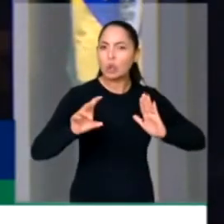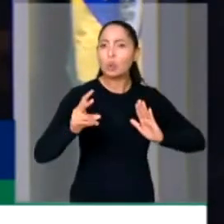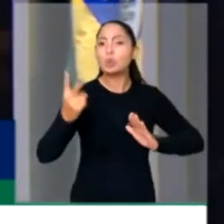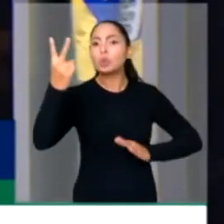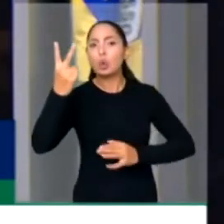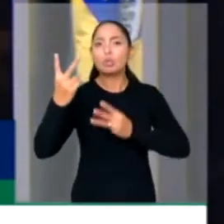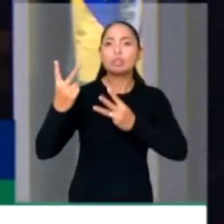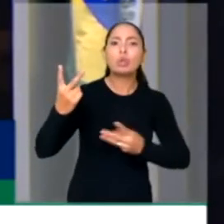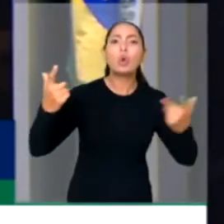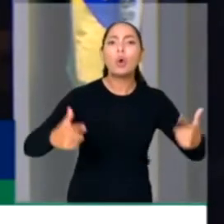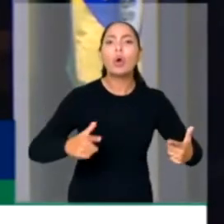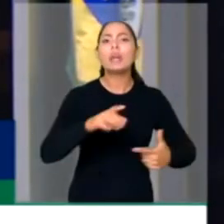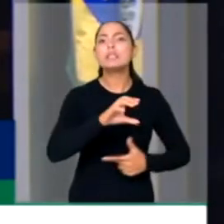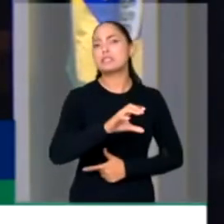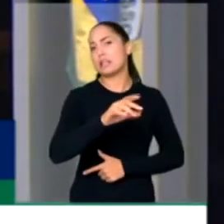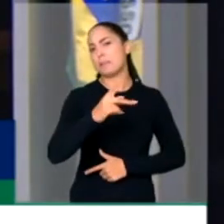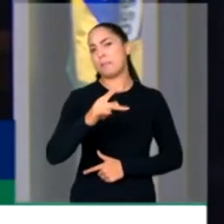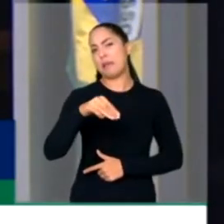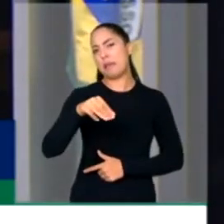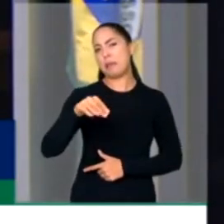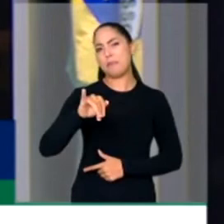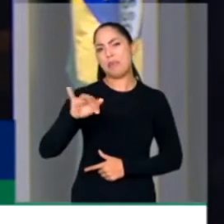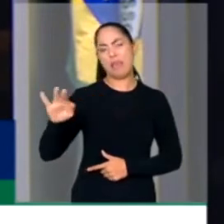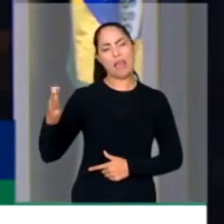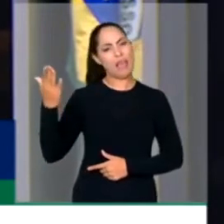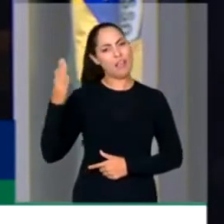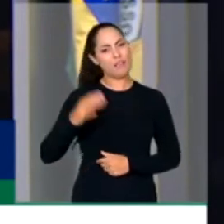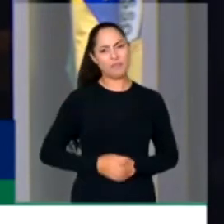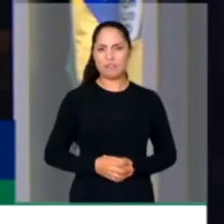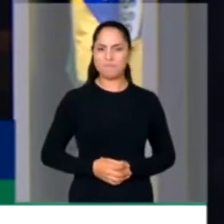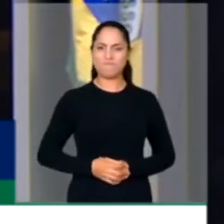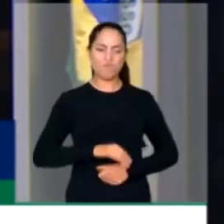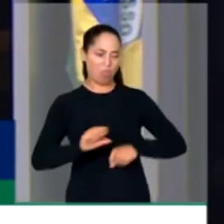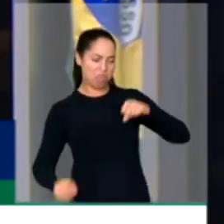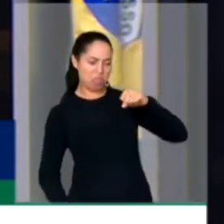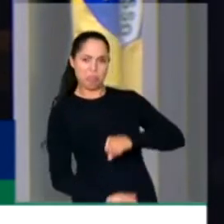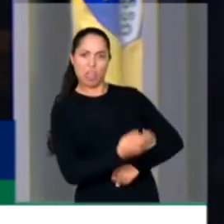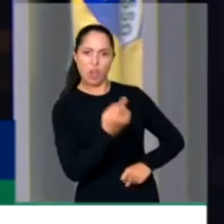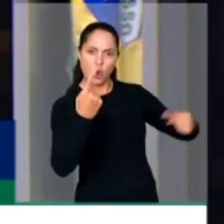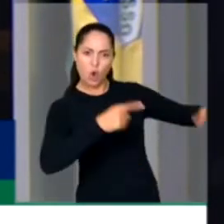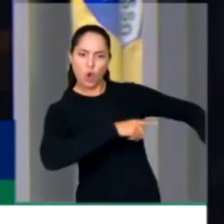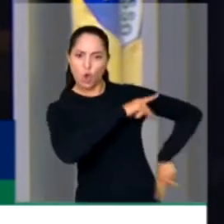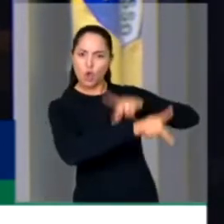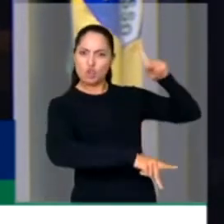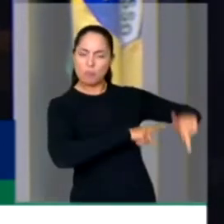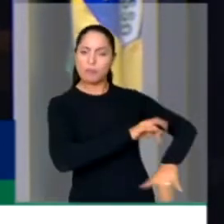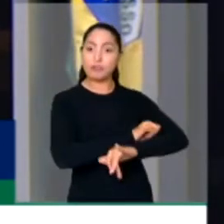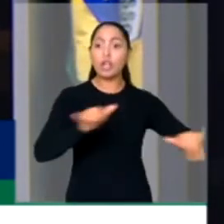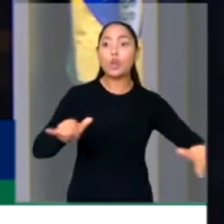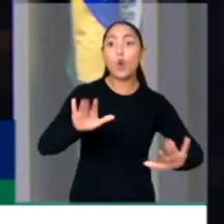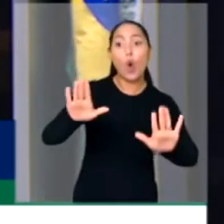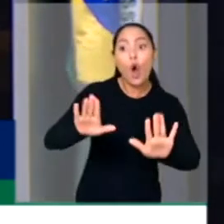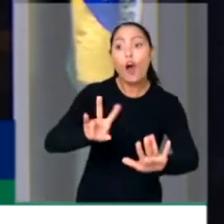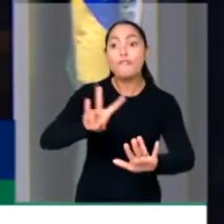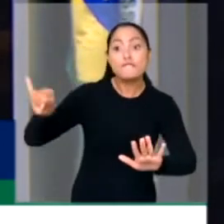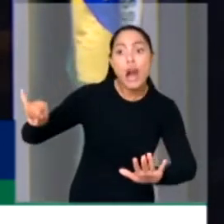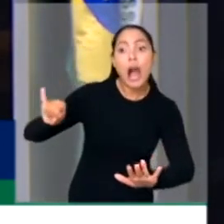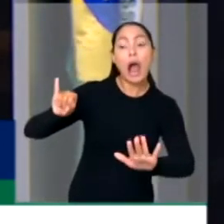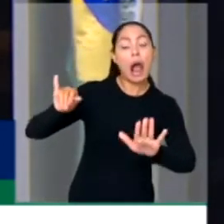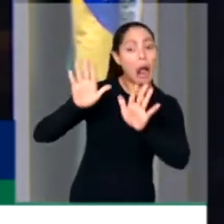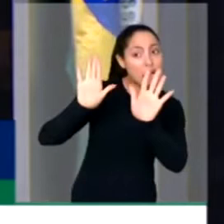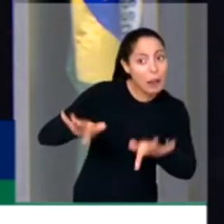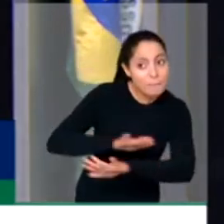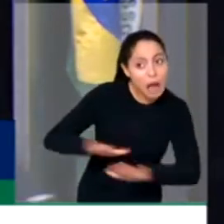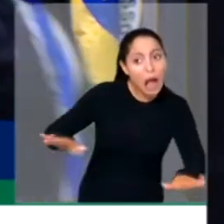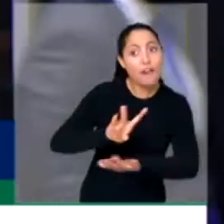o CCPMF. Traiu quando disse que ia acabar com uma mata, mas deu 4 milhões de reais para o